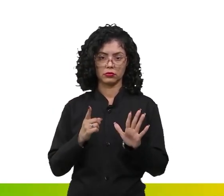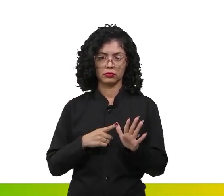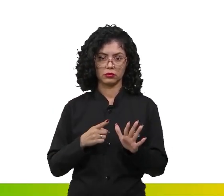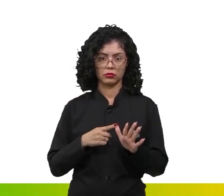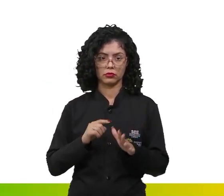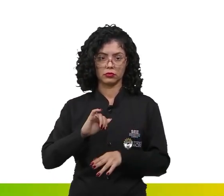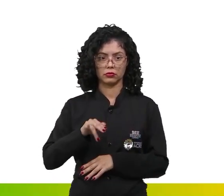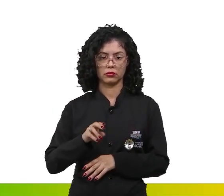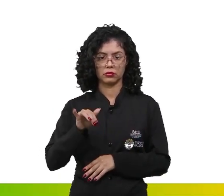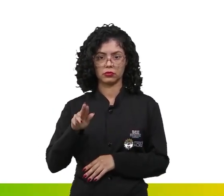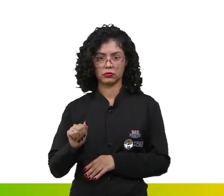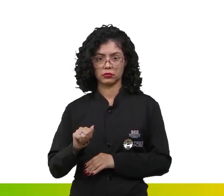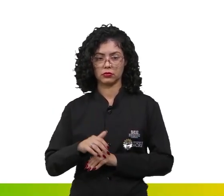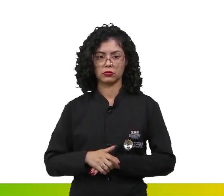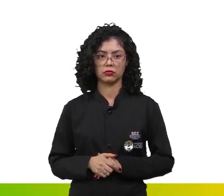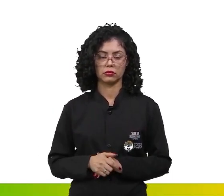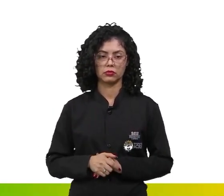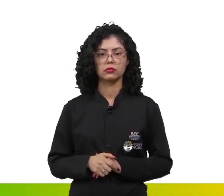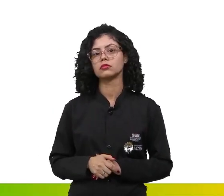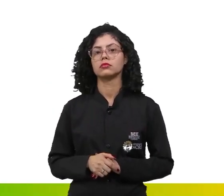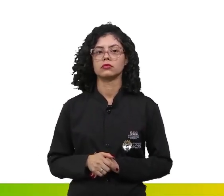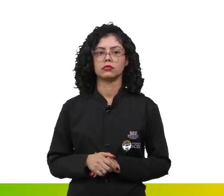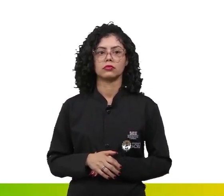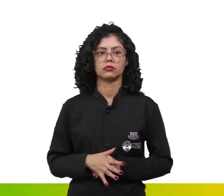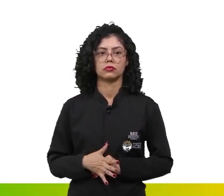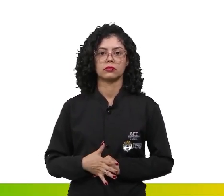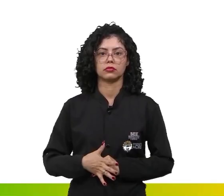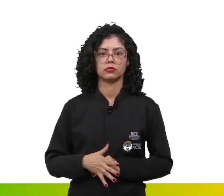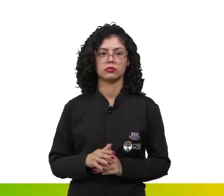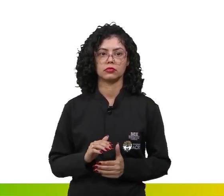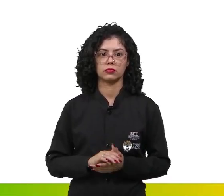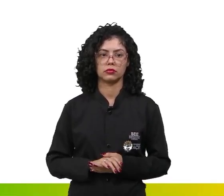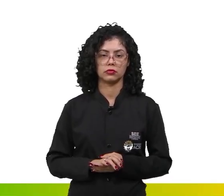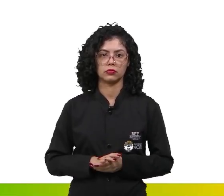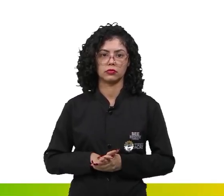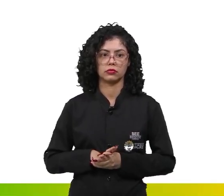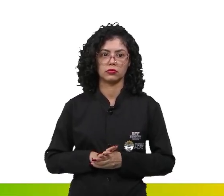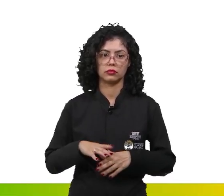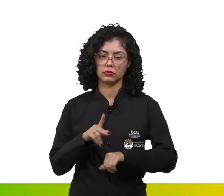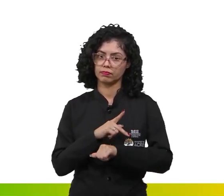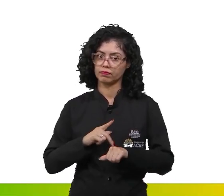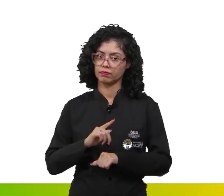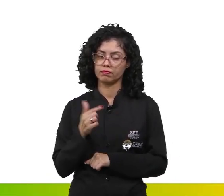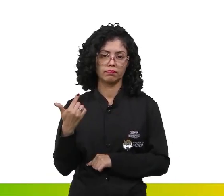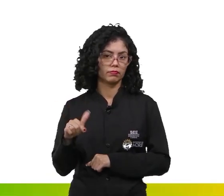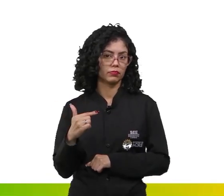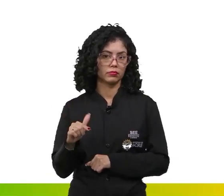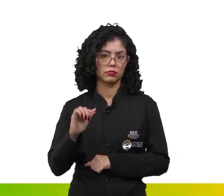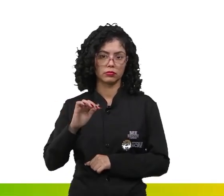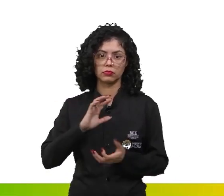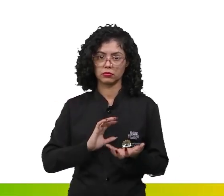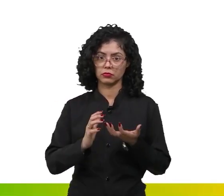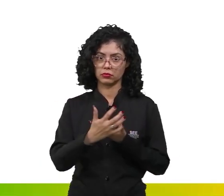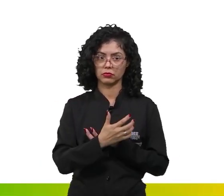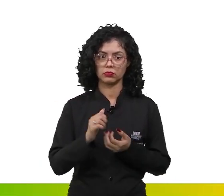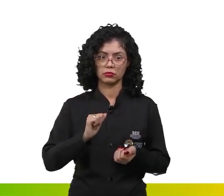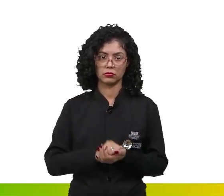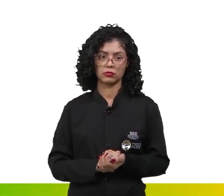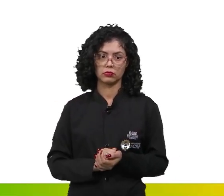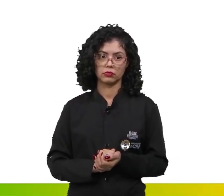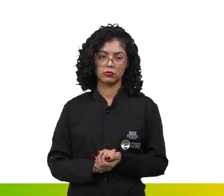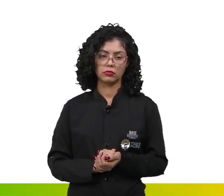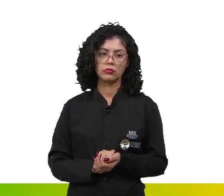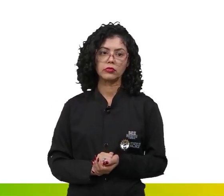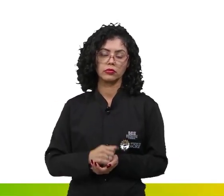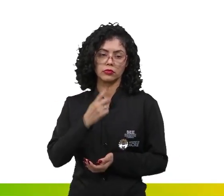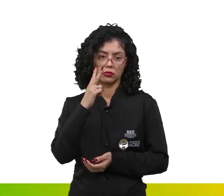Sul. E letra E, Jamaica. Jamaica é um país que não pertence ao continente africano, então a gente já